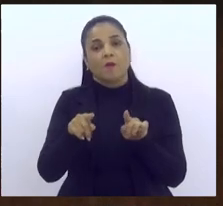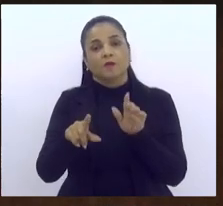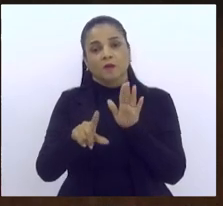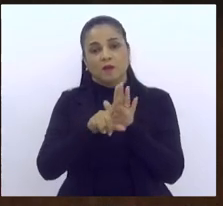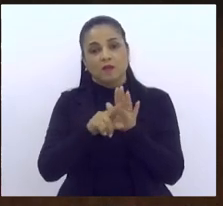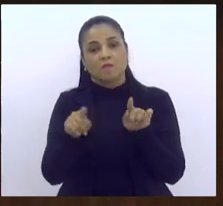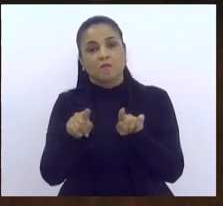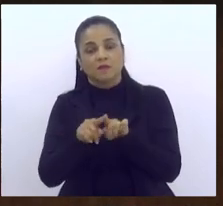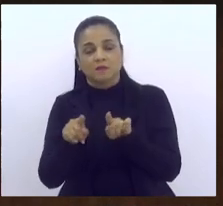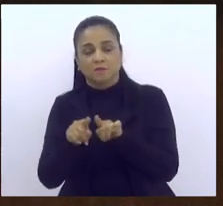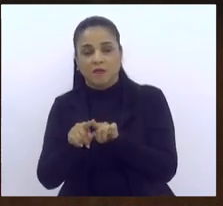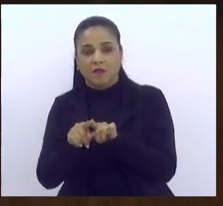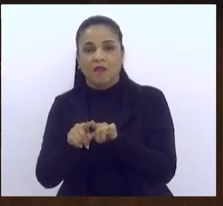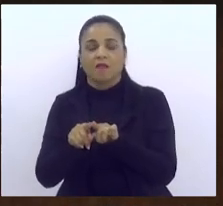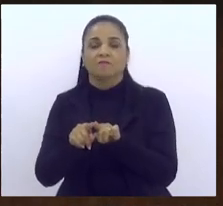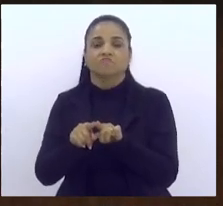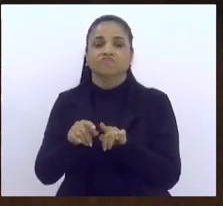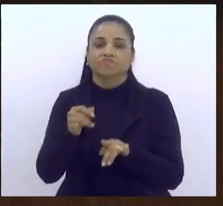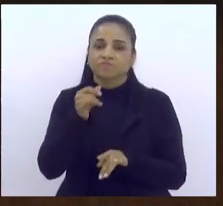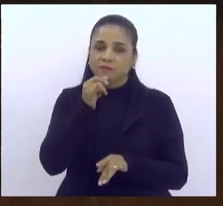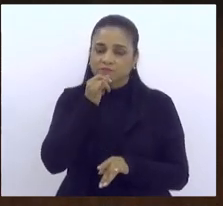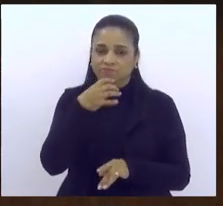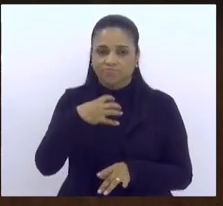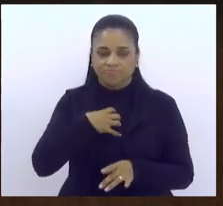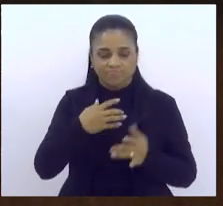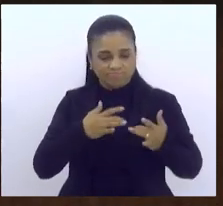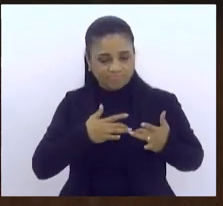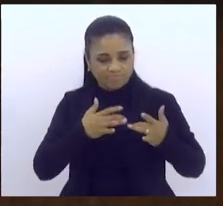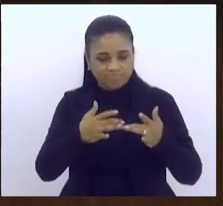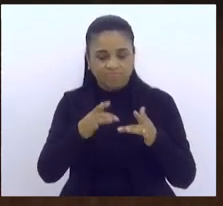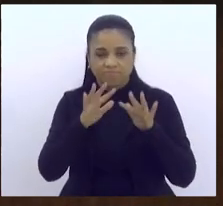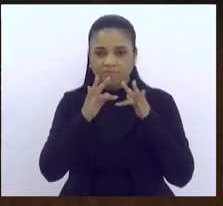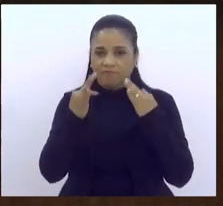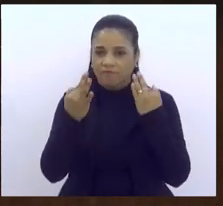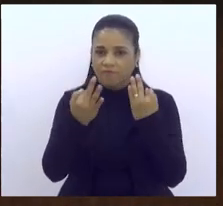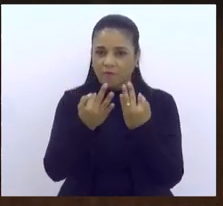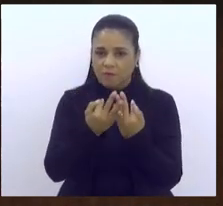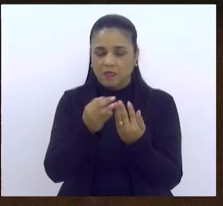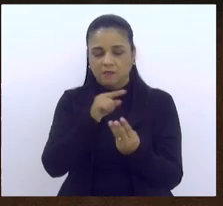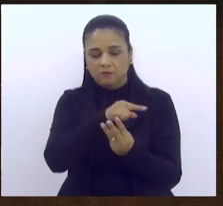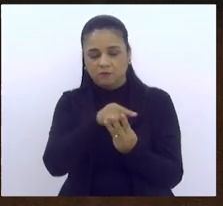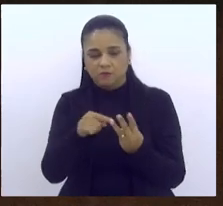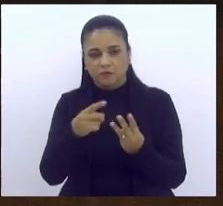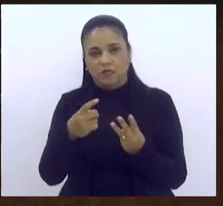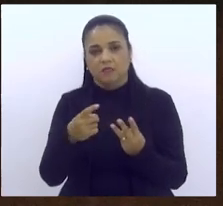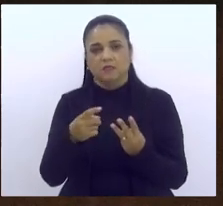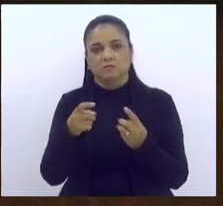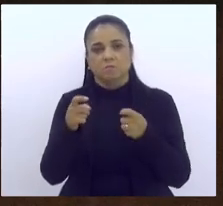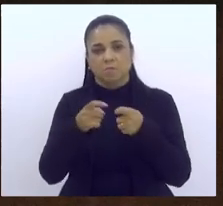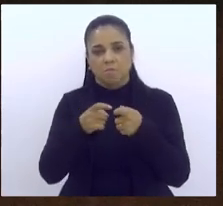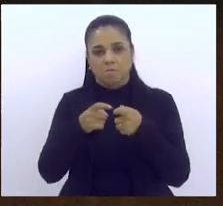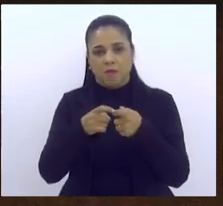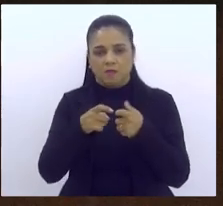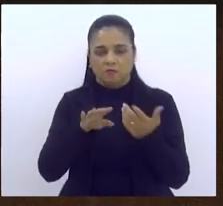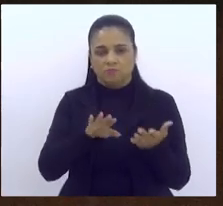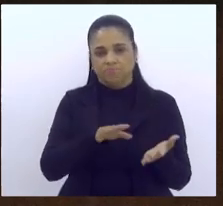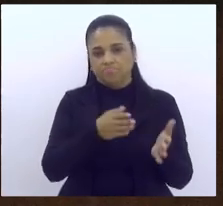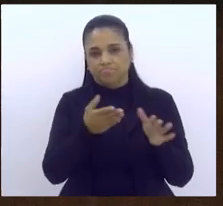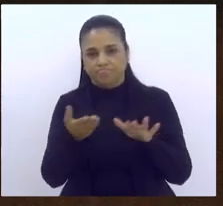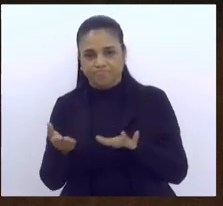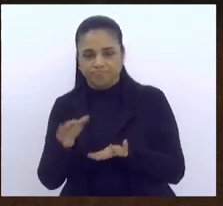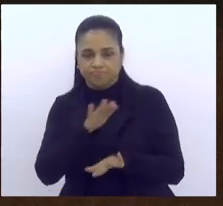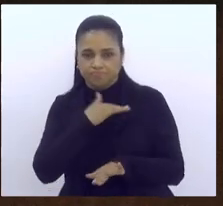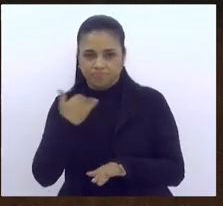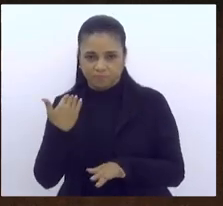tristeza, e, ao mesmo tempo, me solidarizar com todos os familiares dos três médicos que foram assassinados,